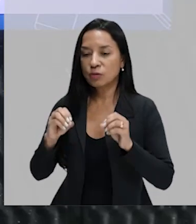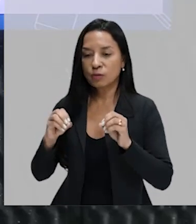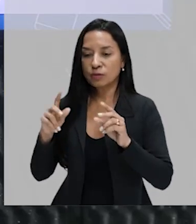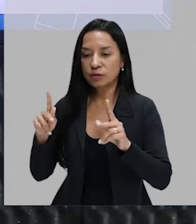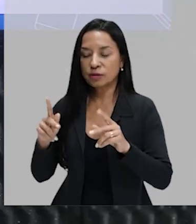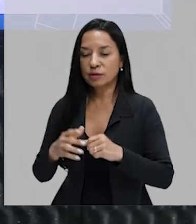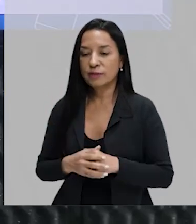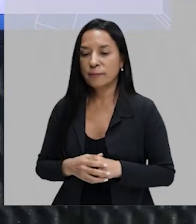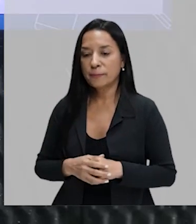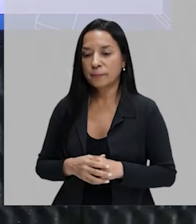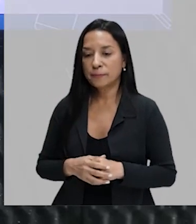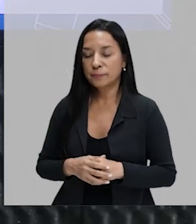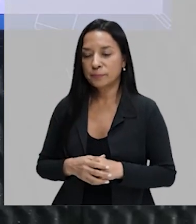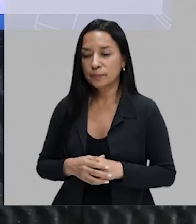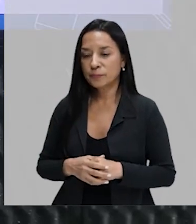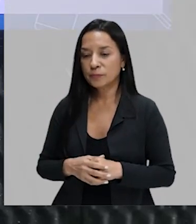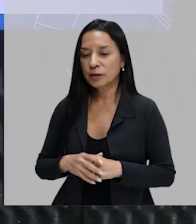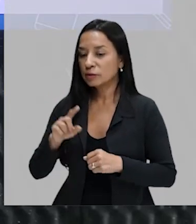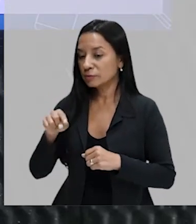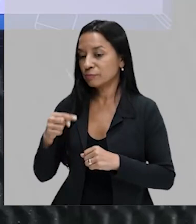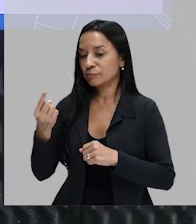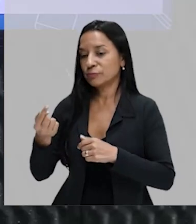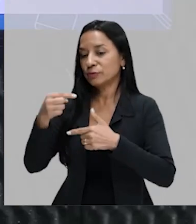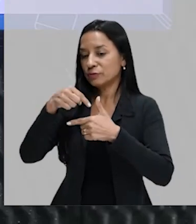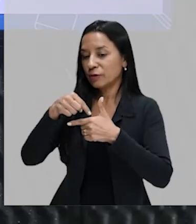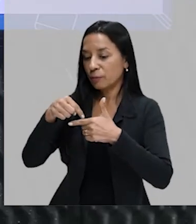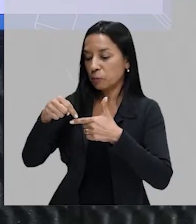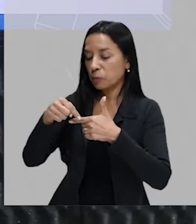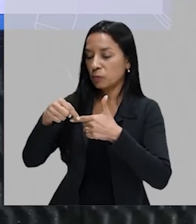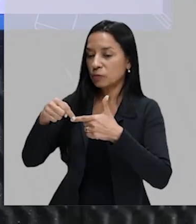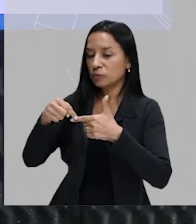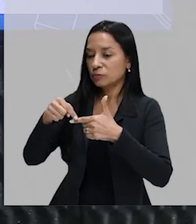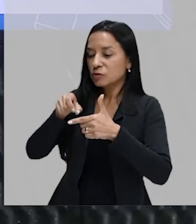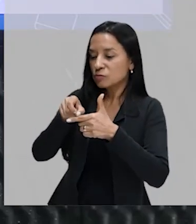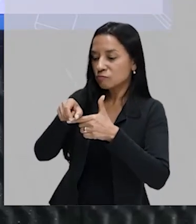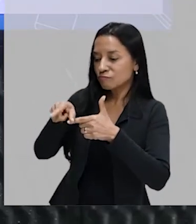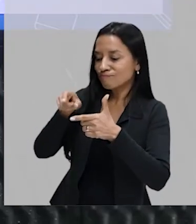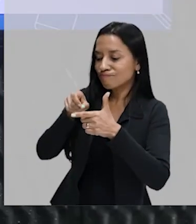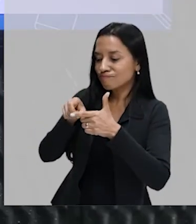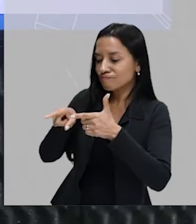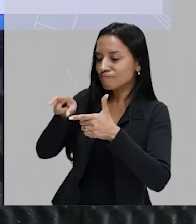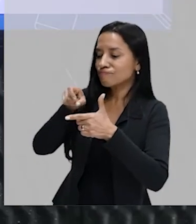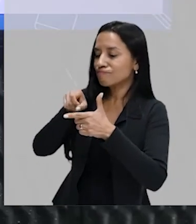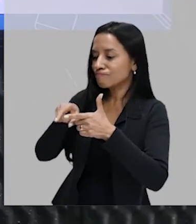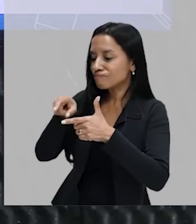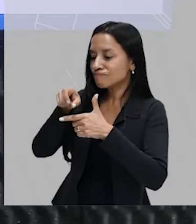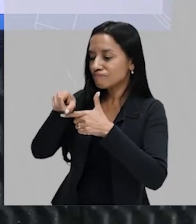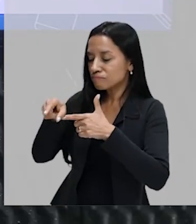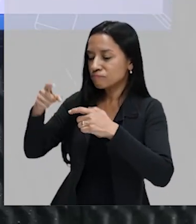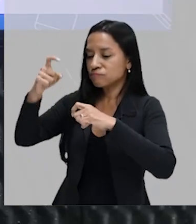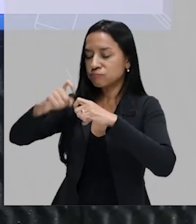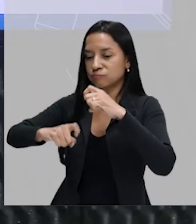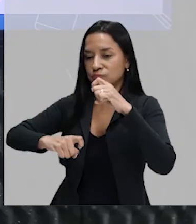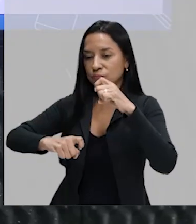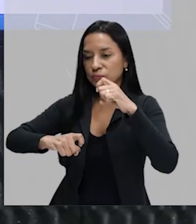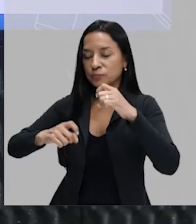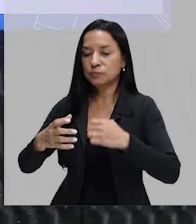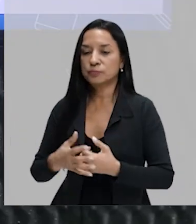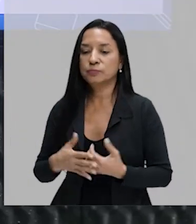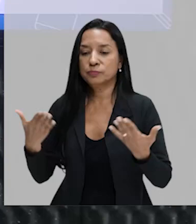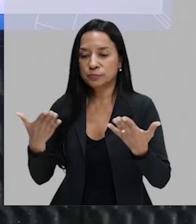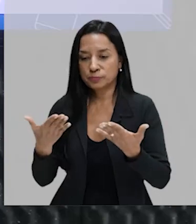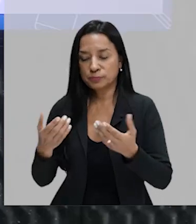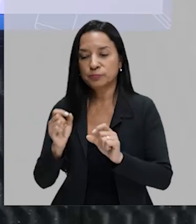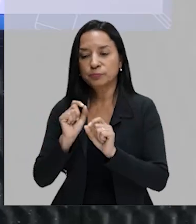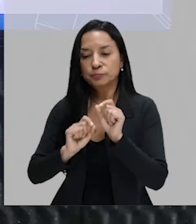pessoal? E aí segue para a uretra e aí é eliminado durante o ato sexual. Beleza? Agora é